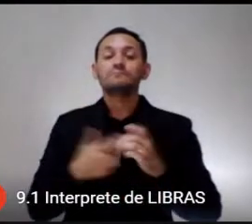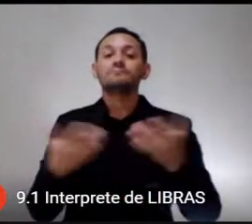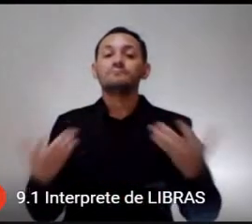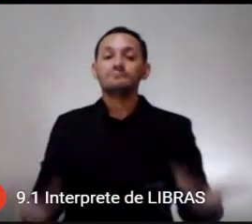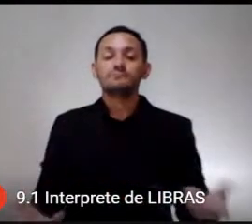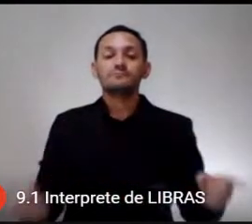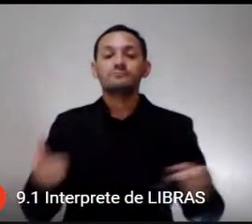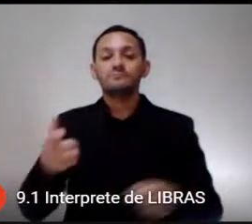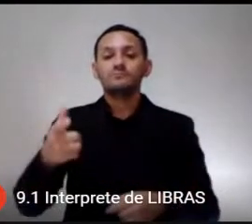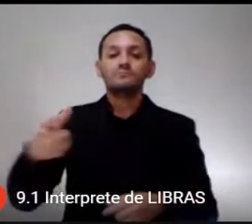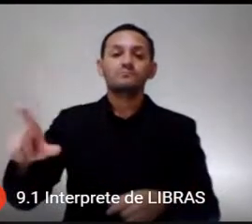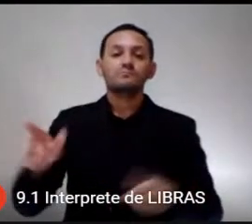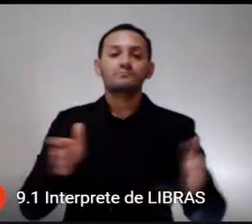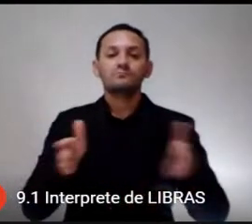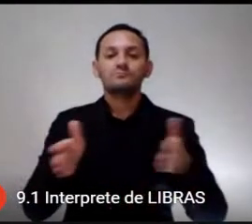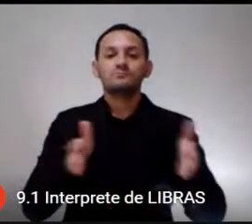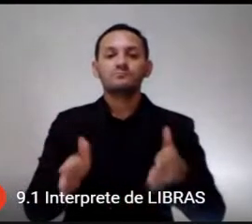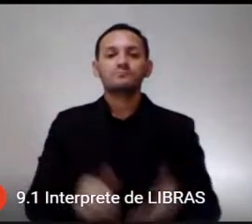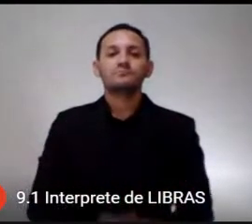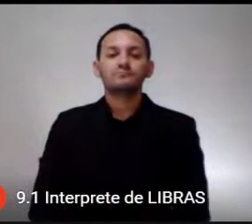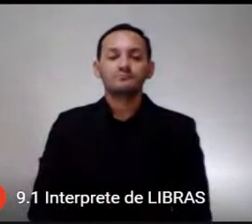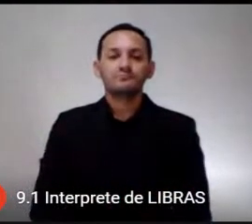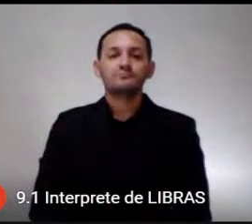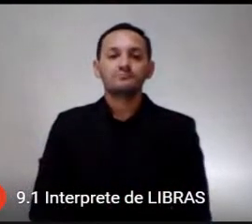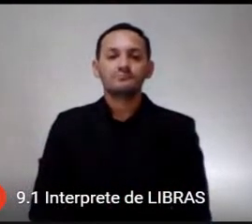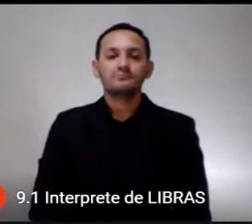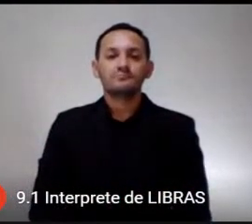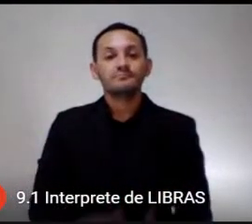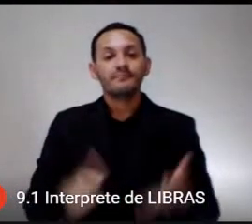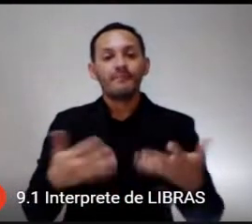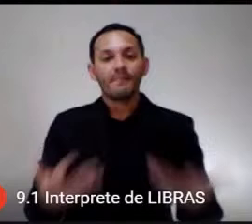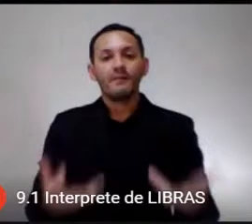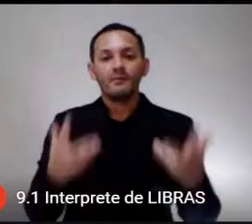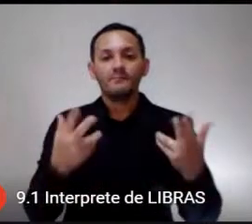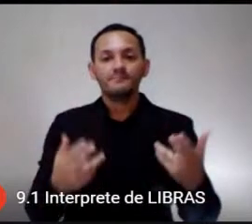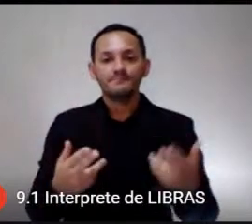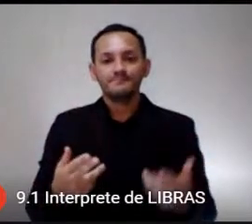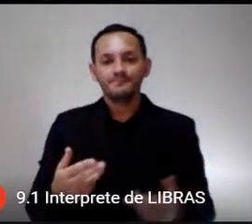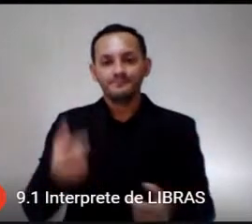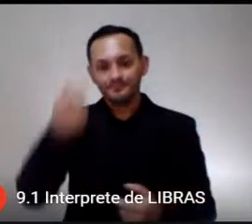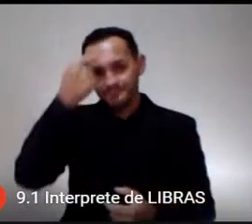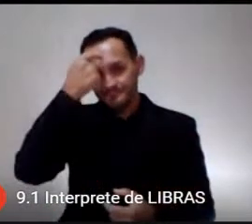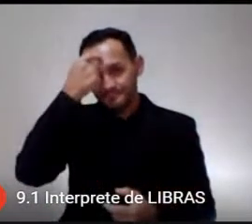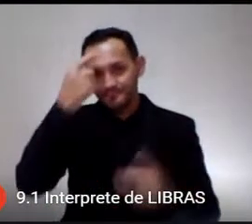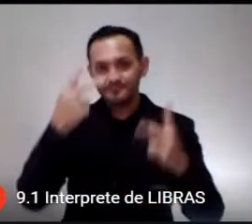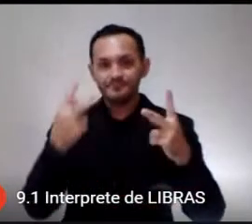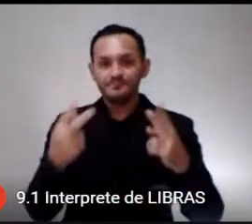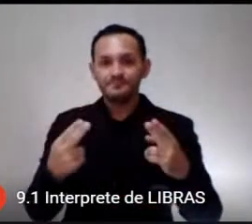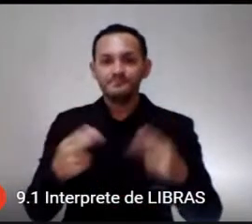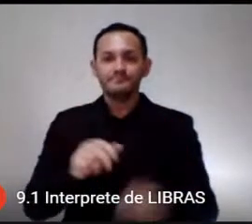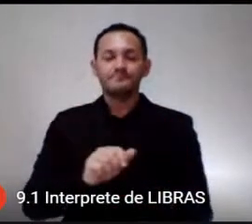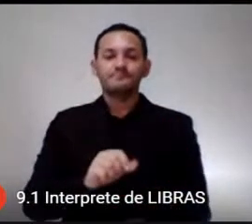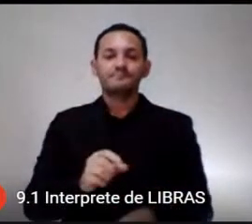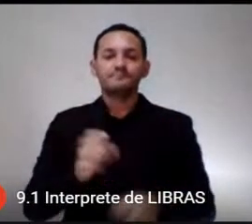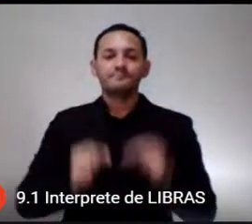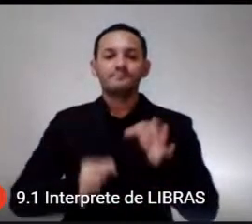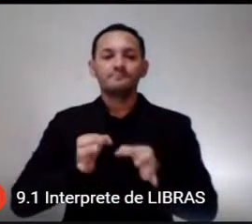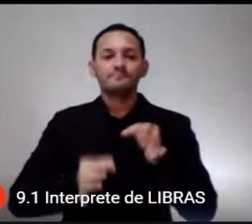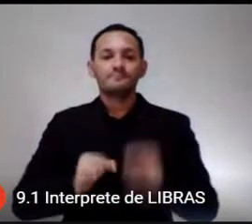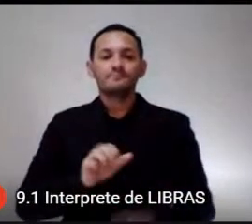do prazo, meu entendimento, é o mesmo entendimento da doutora Ângela, que ele começa a fluir nessas